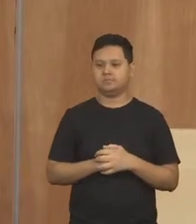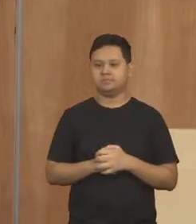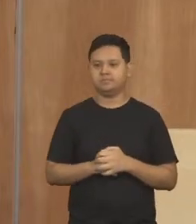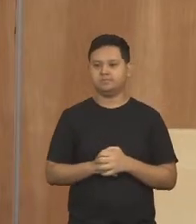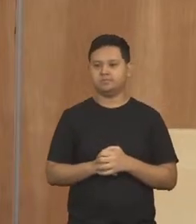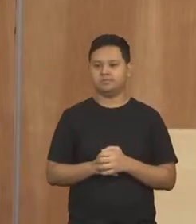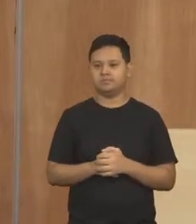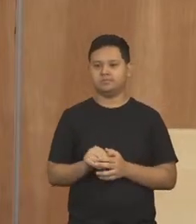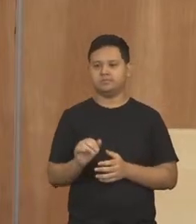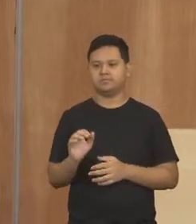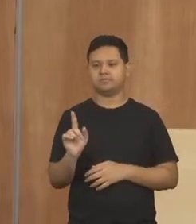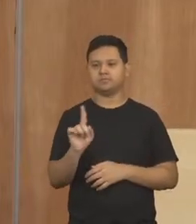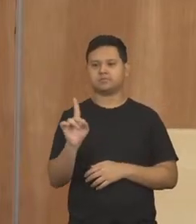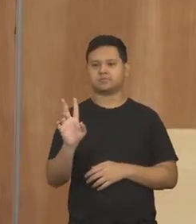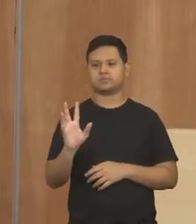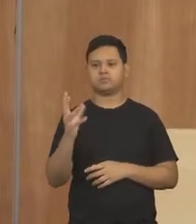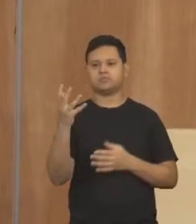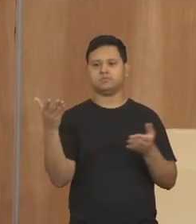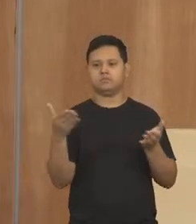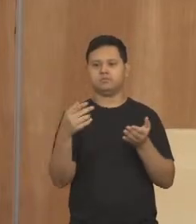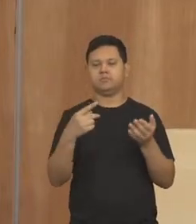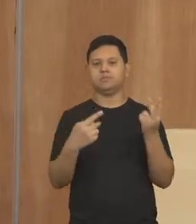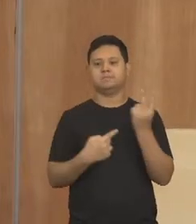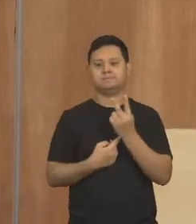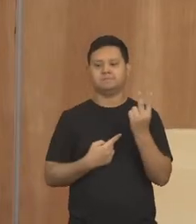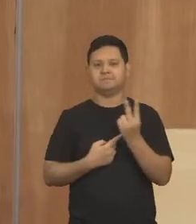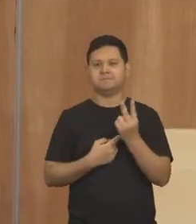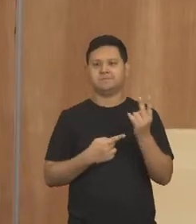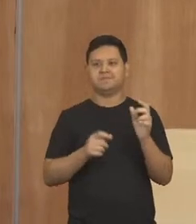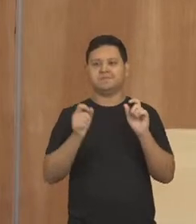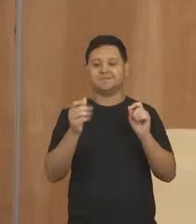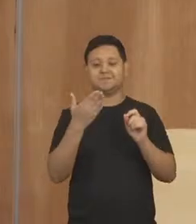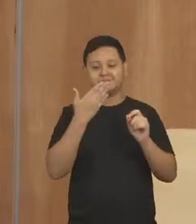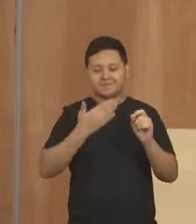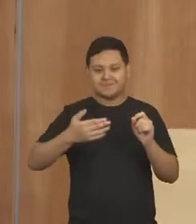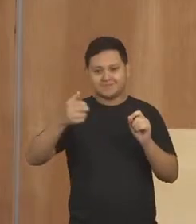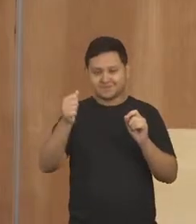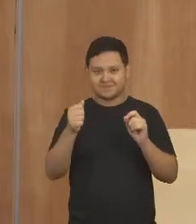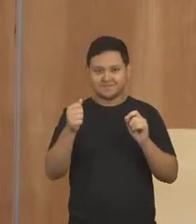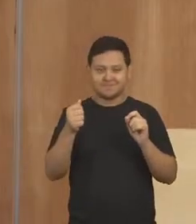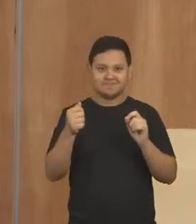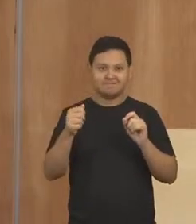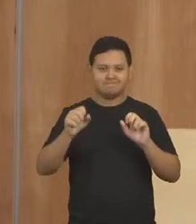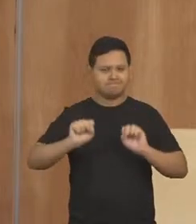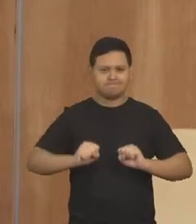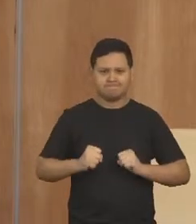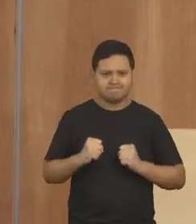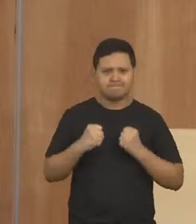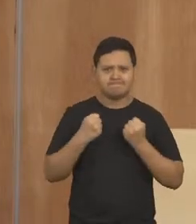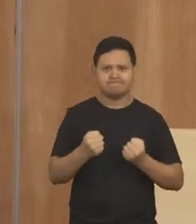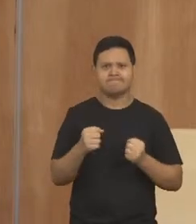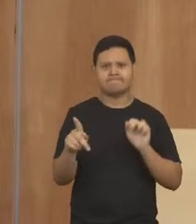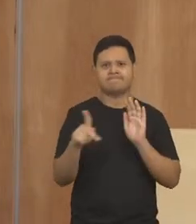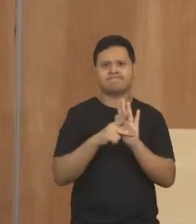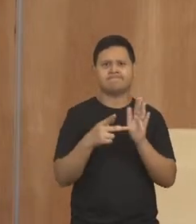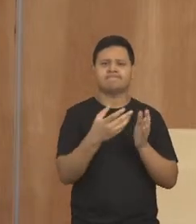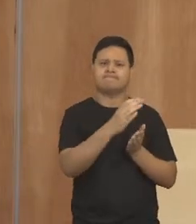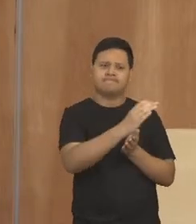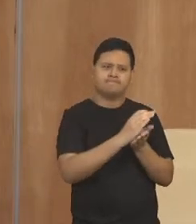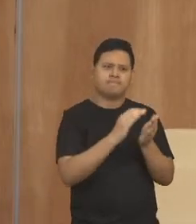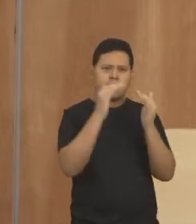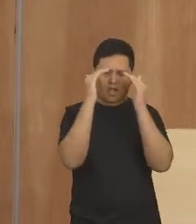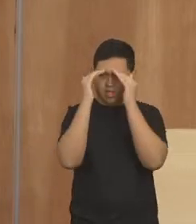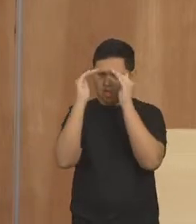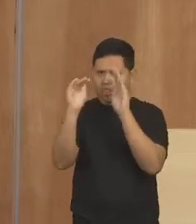Não foi o caso dessas 2 emendas que a gente propôs. As 2 emendas que a gente propôs eram para melhorar o projeto, eram para garantir que os projetos que são financiados iam respeitar